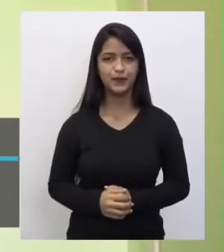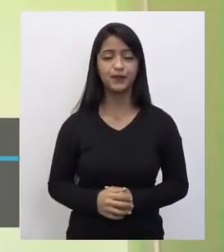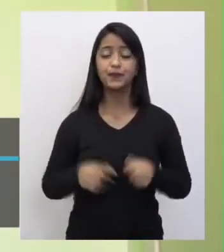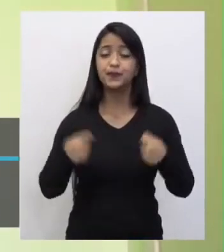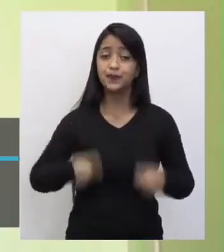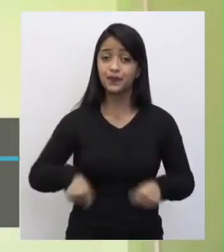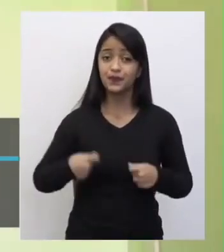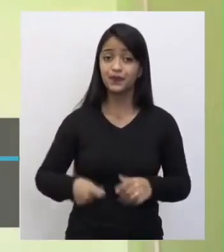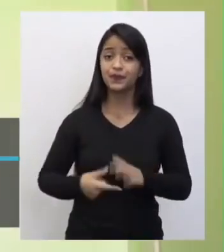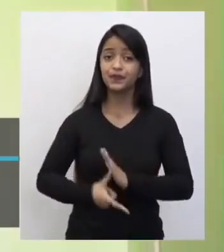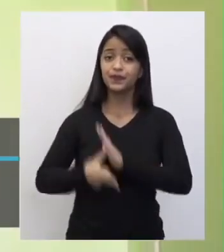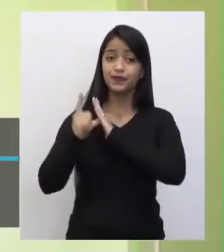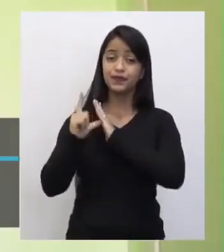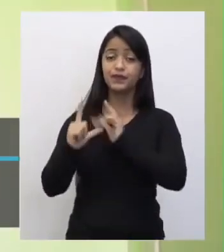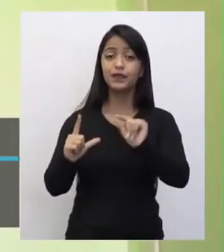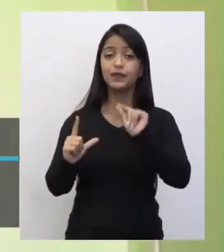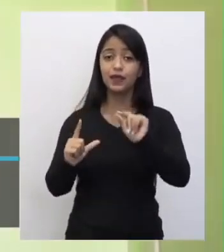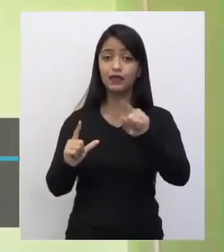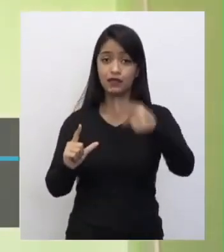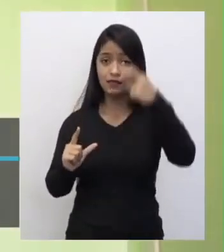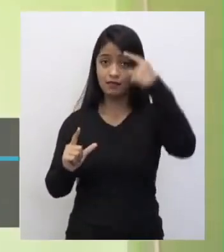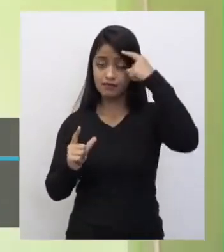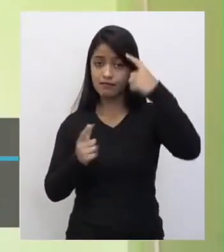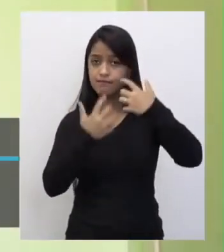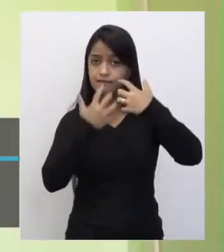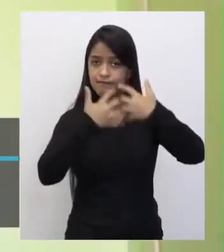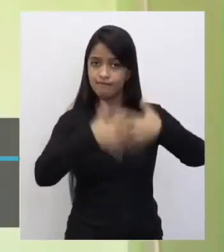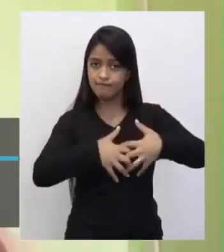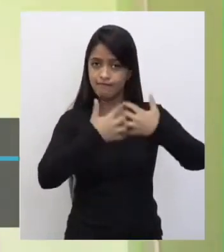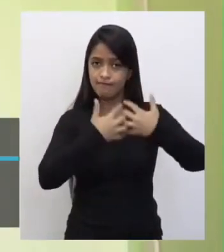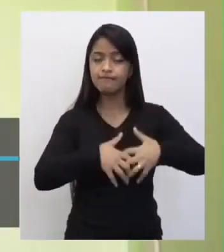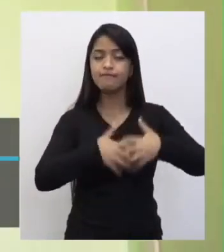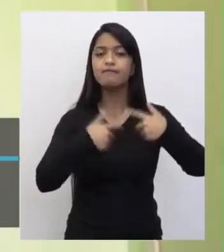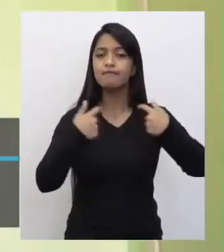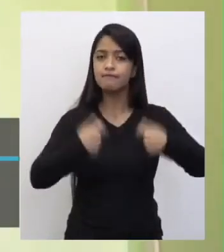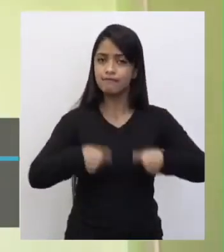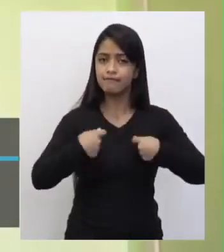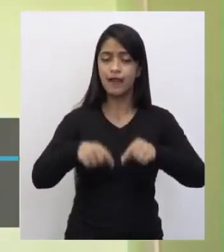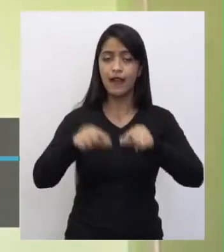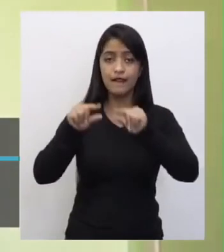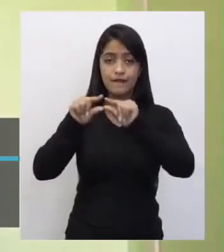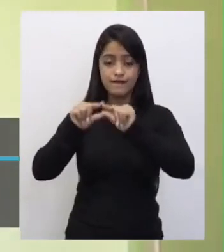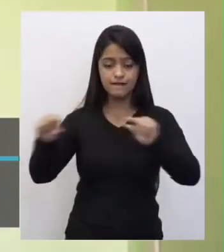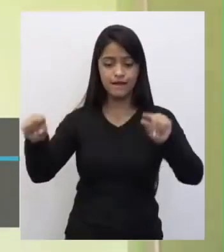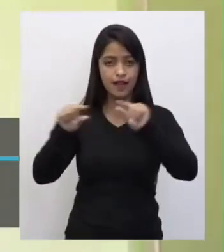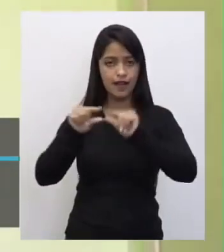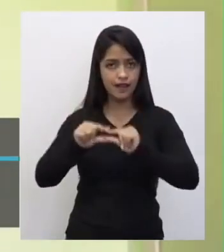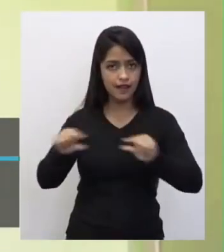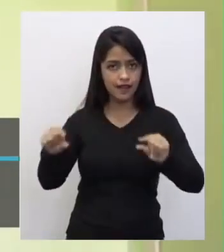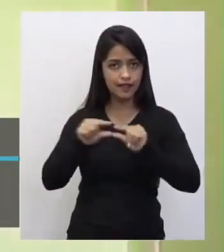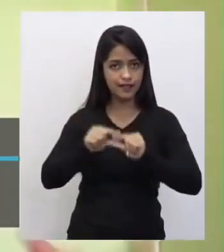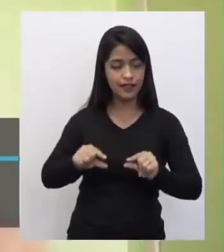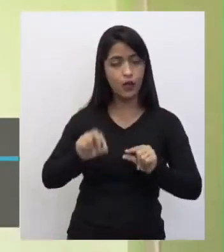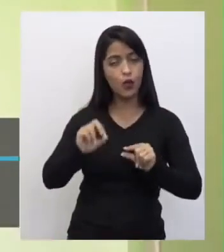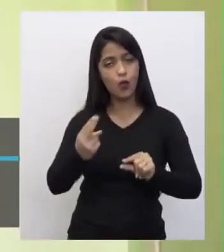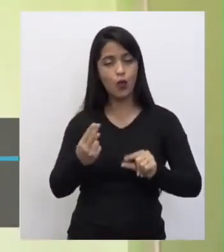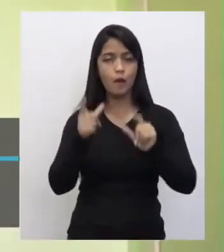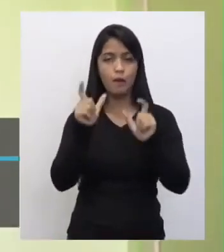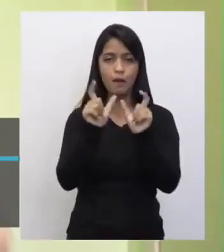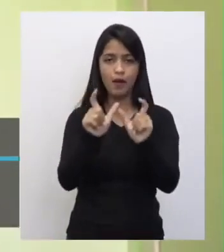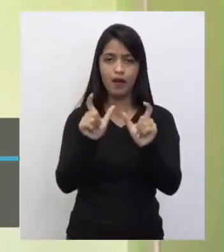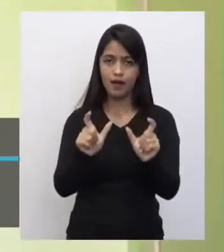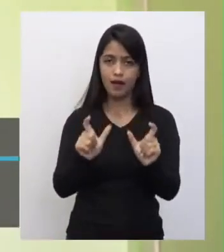precisa articular, né, ligar essas frases soltas, essas palavras soltas. Então, quando a